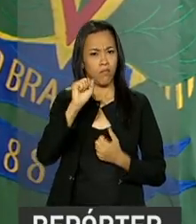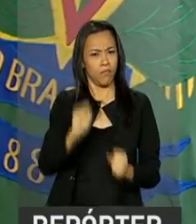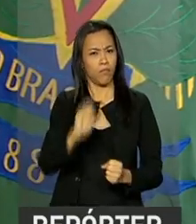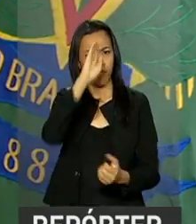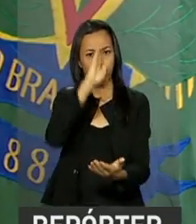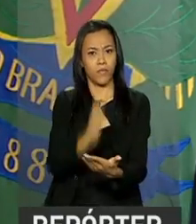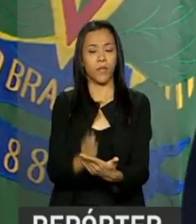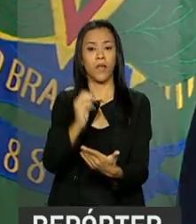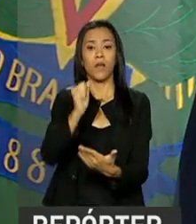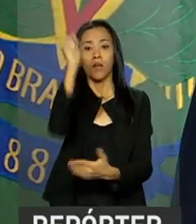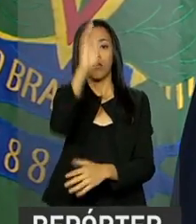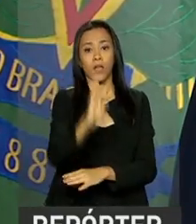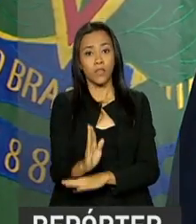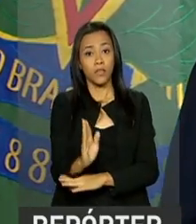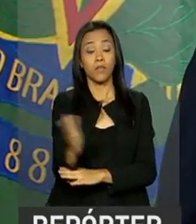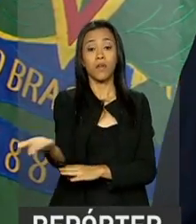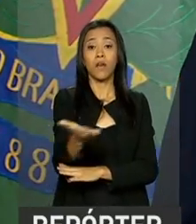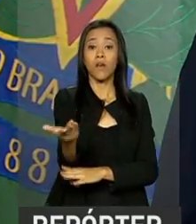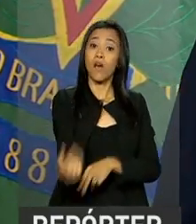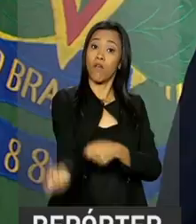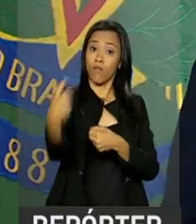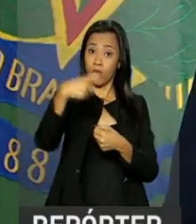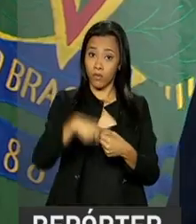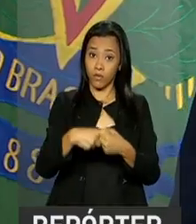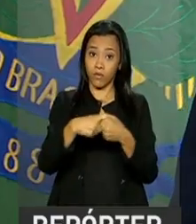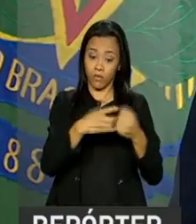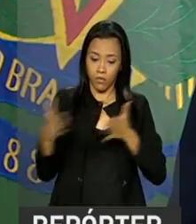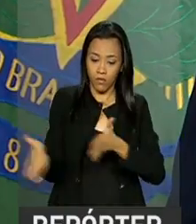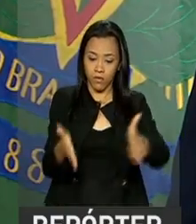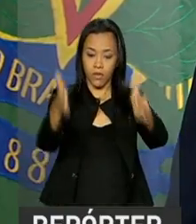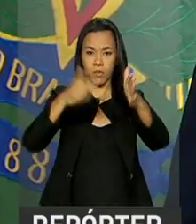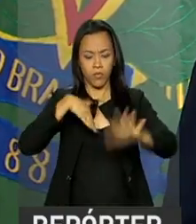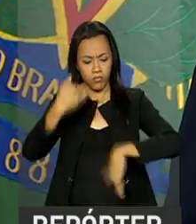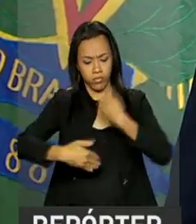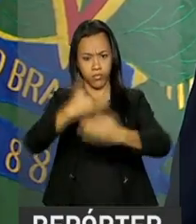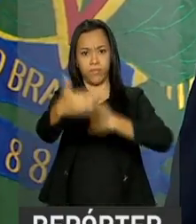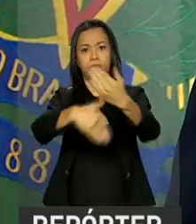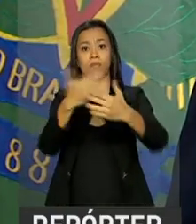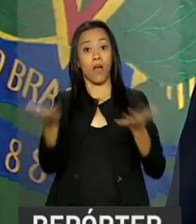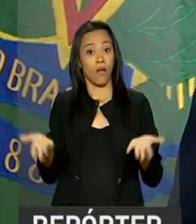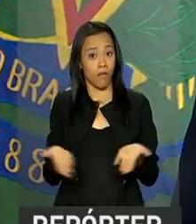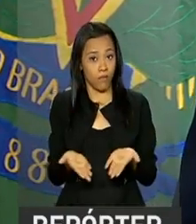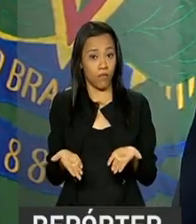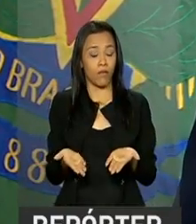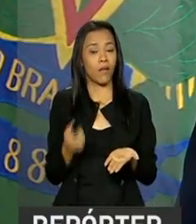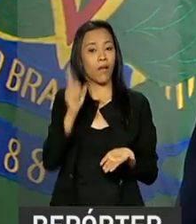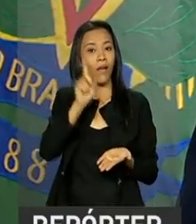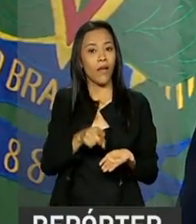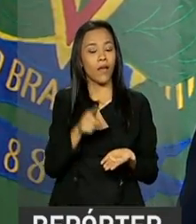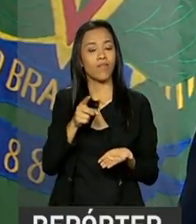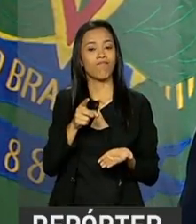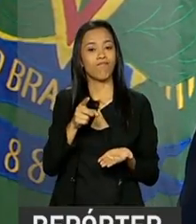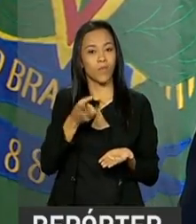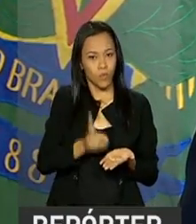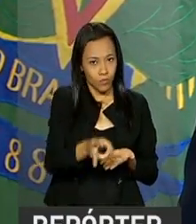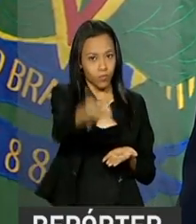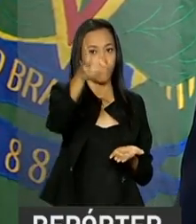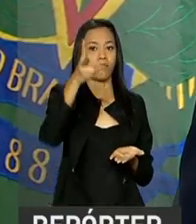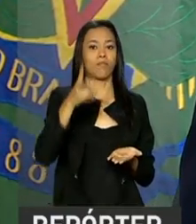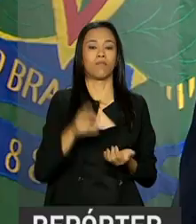brasil está retomando o caminho do crescimento agora é seguir em